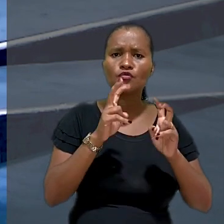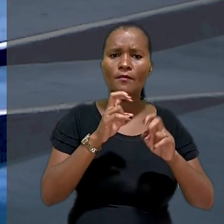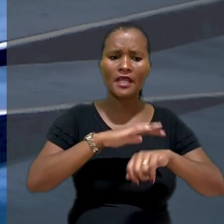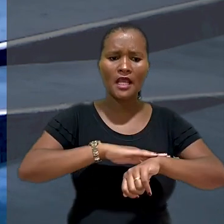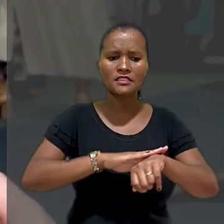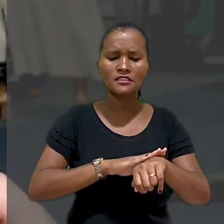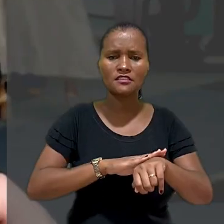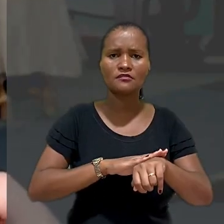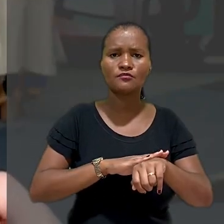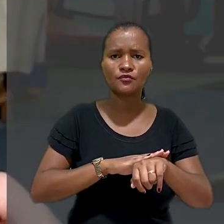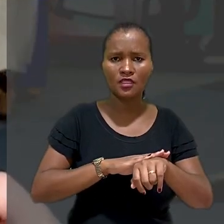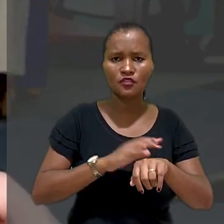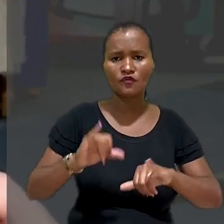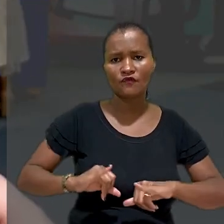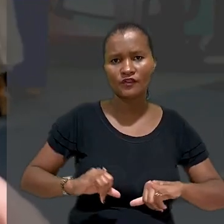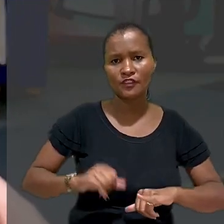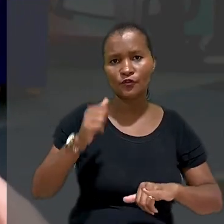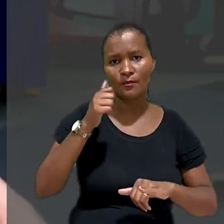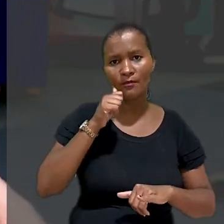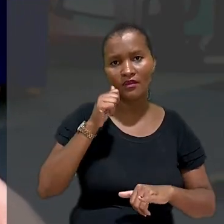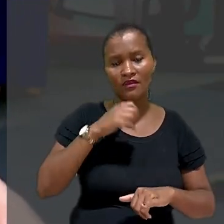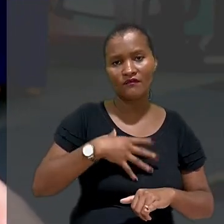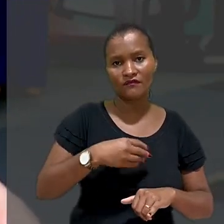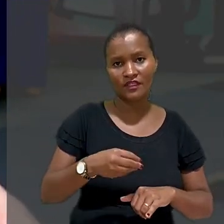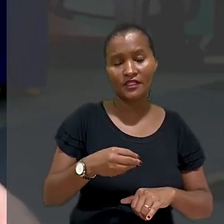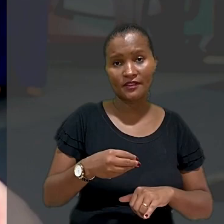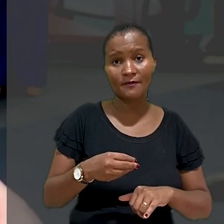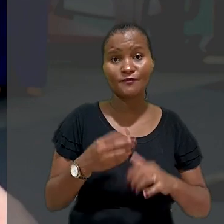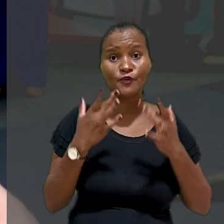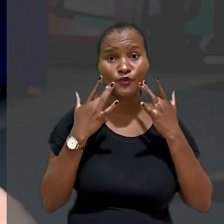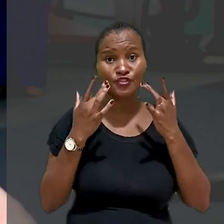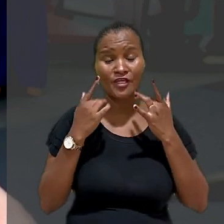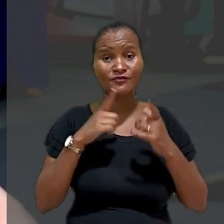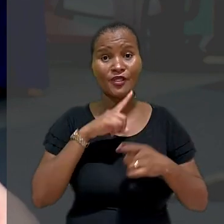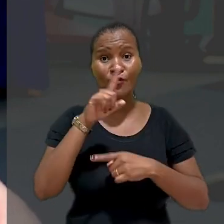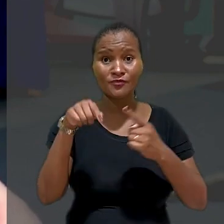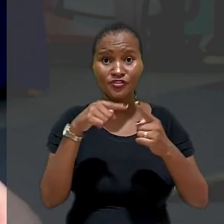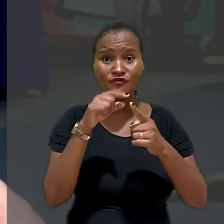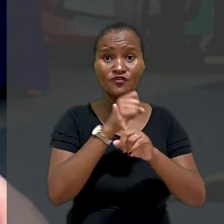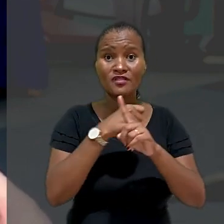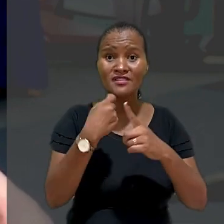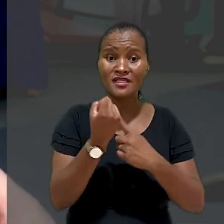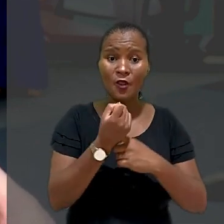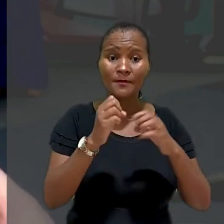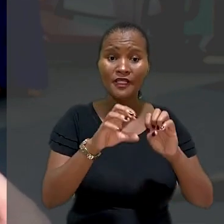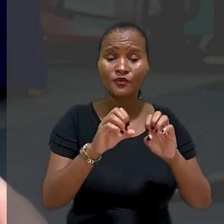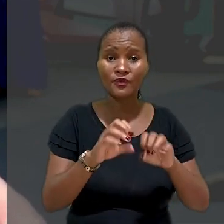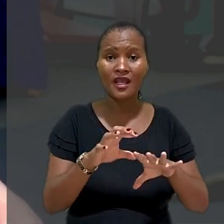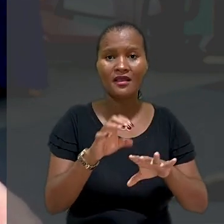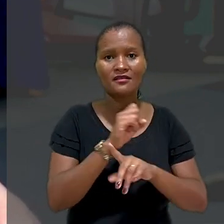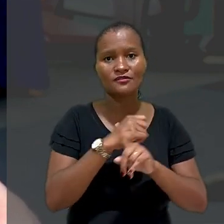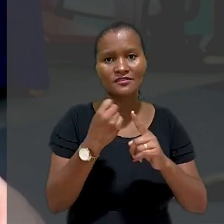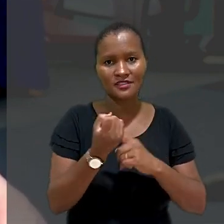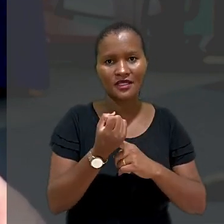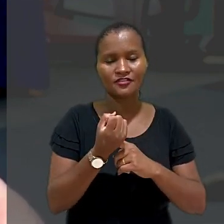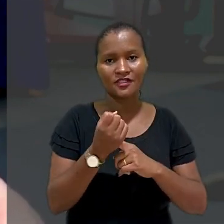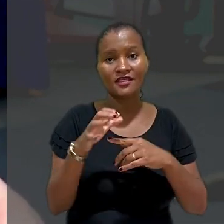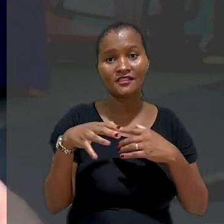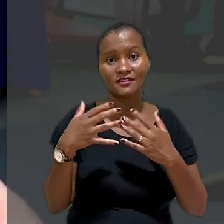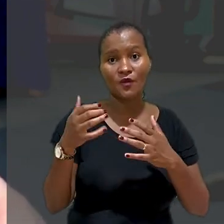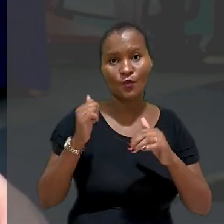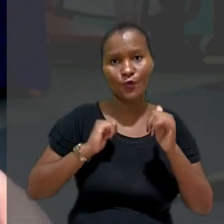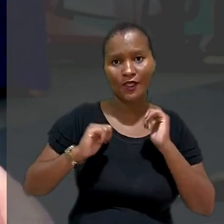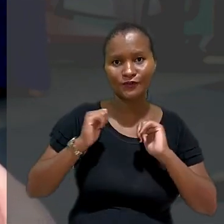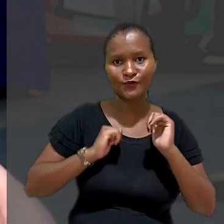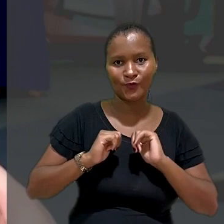a zuri o teatro Ele cumpre uma função social que é uma função também de educar a sociedade então acho que o Monsueto ele traz muitas